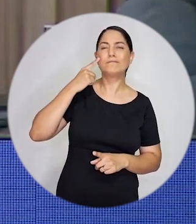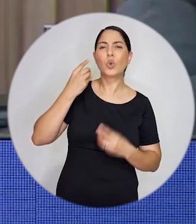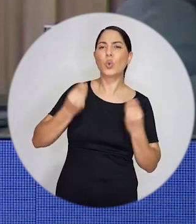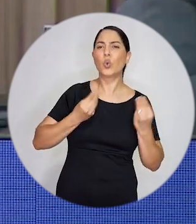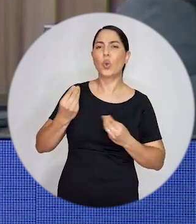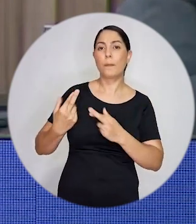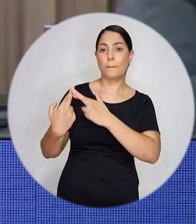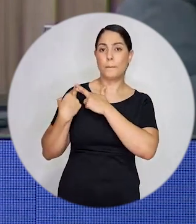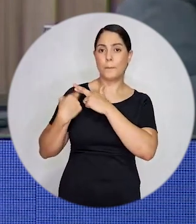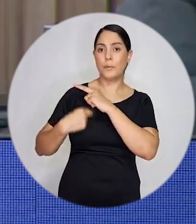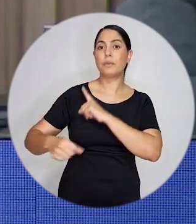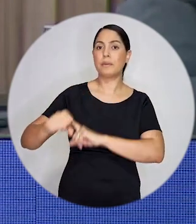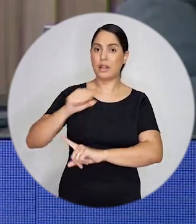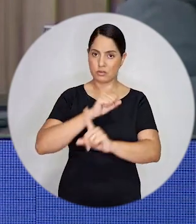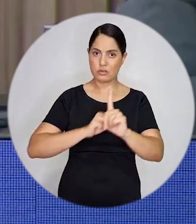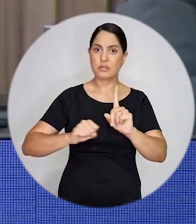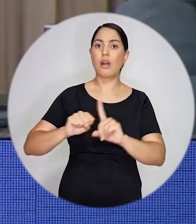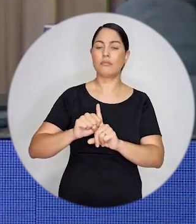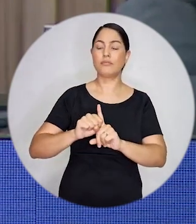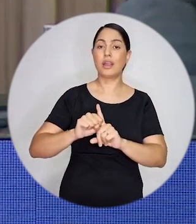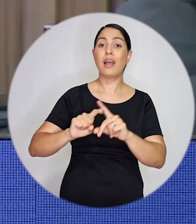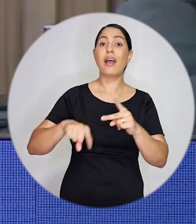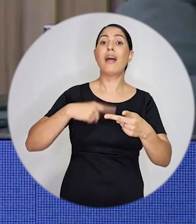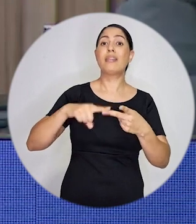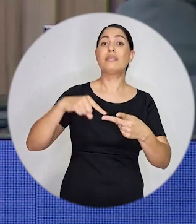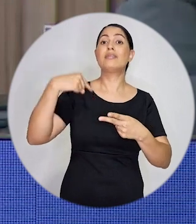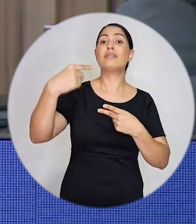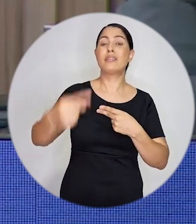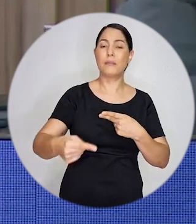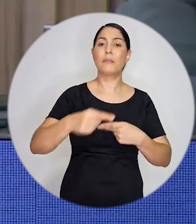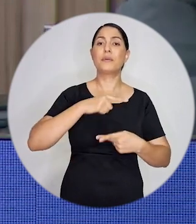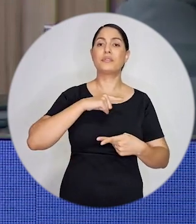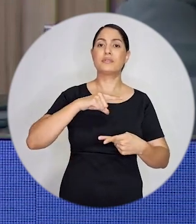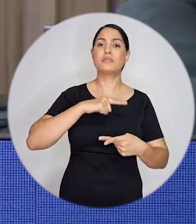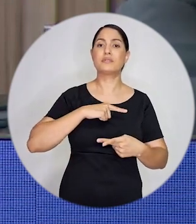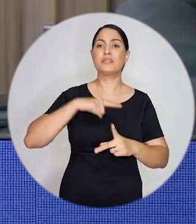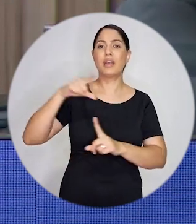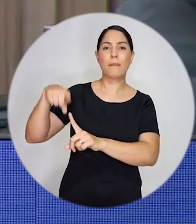Começa lá atrás com a agenda de responsabilidade social, depois isso migra